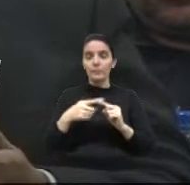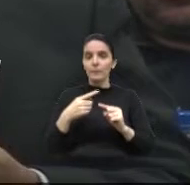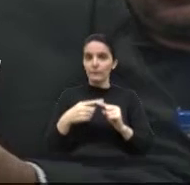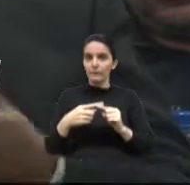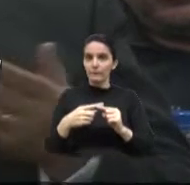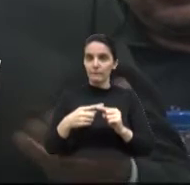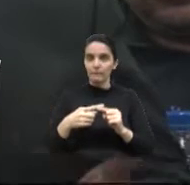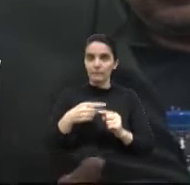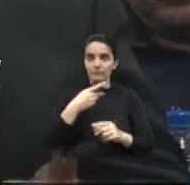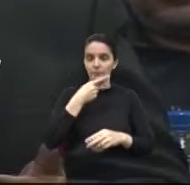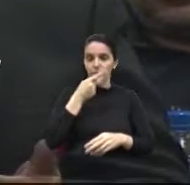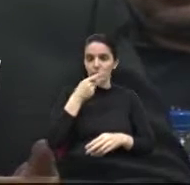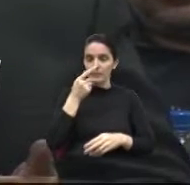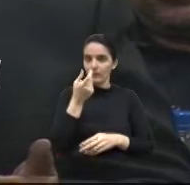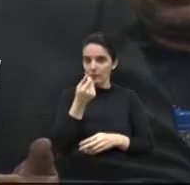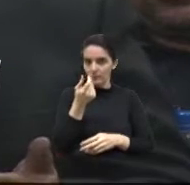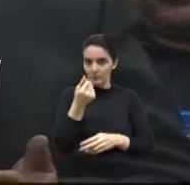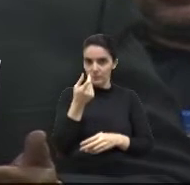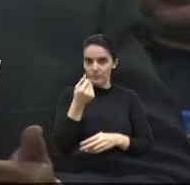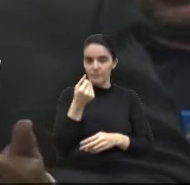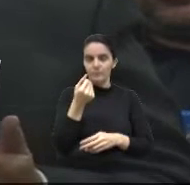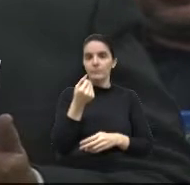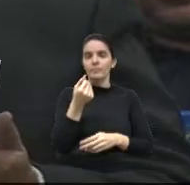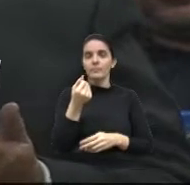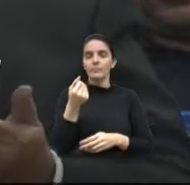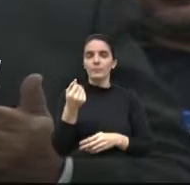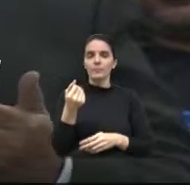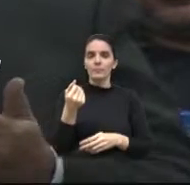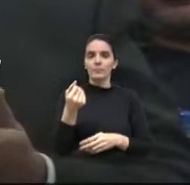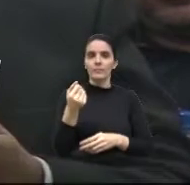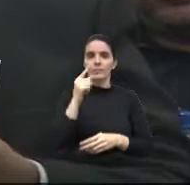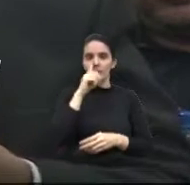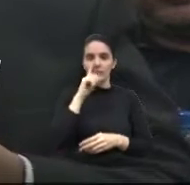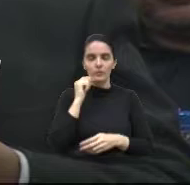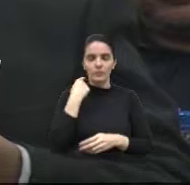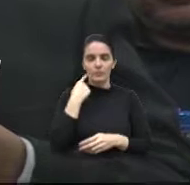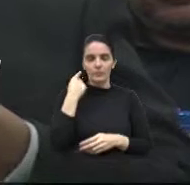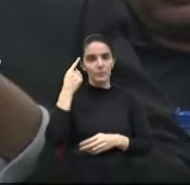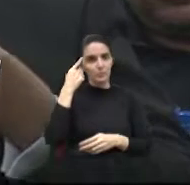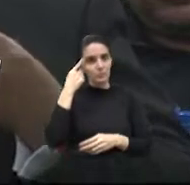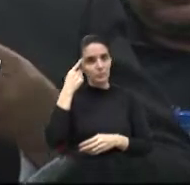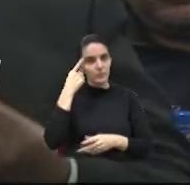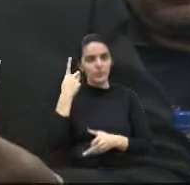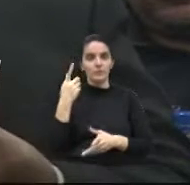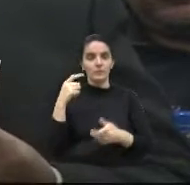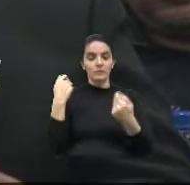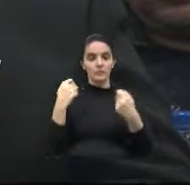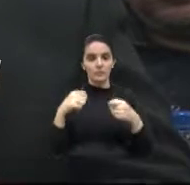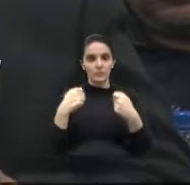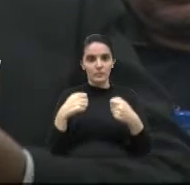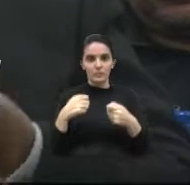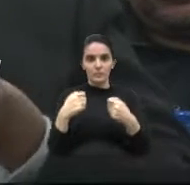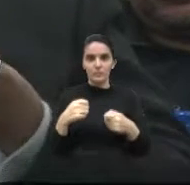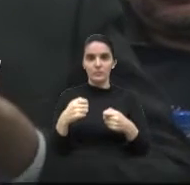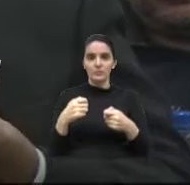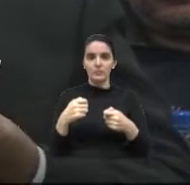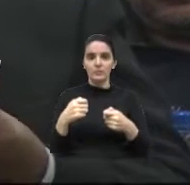trata de finanças, eu acho que nós temos que ter uns olhos